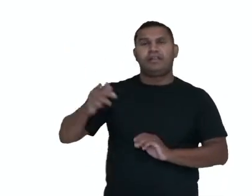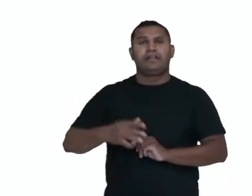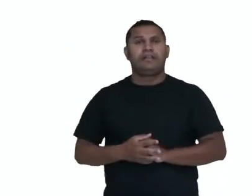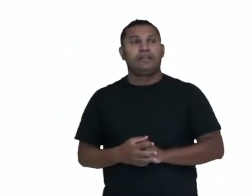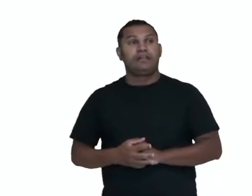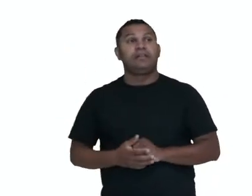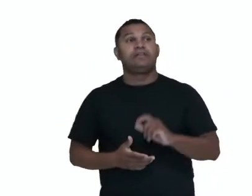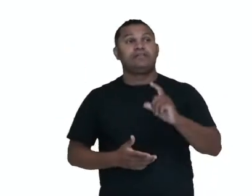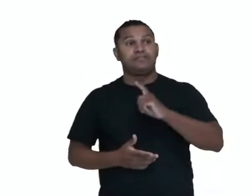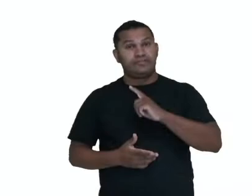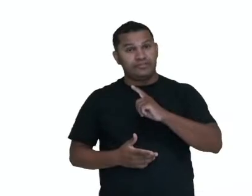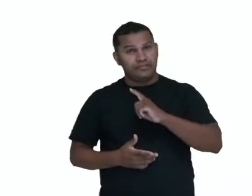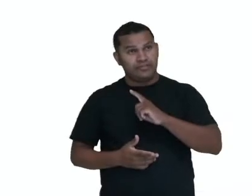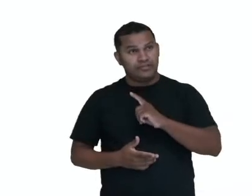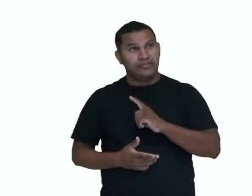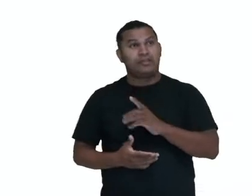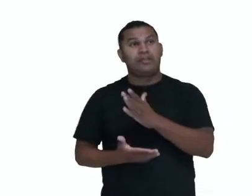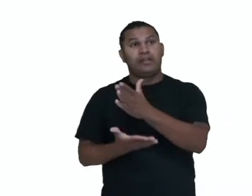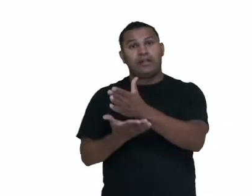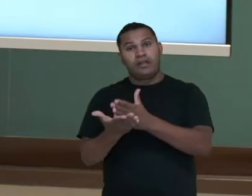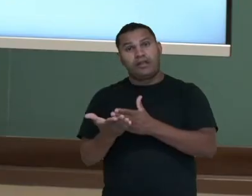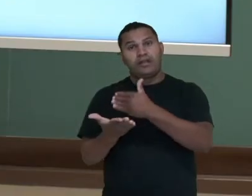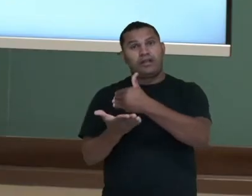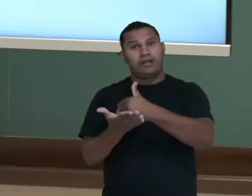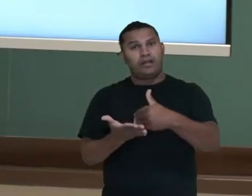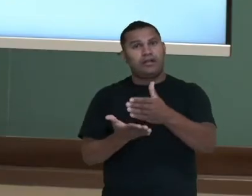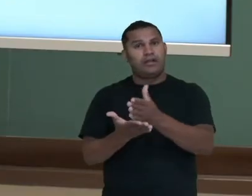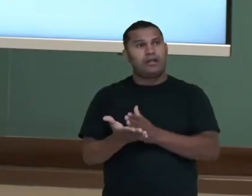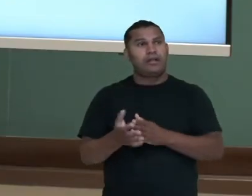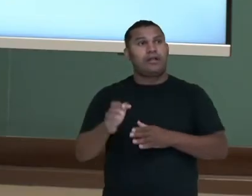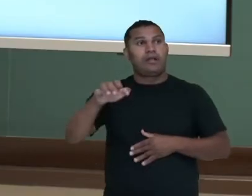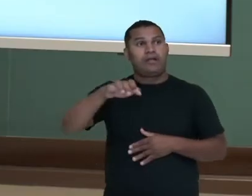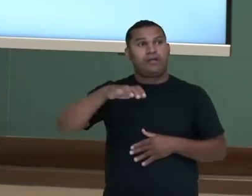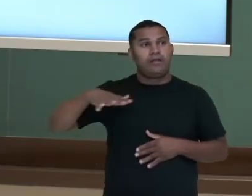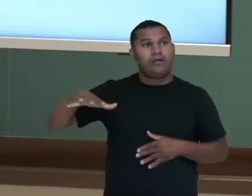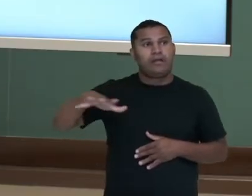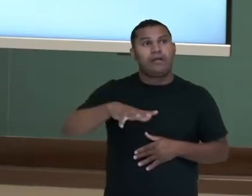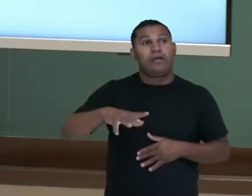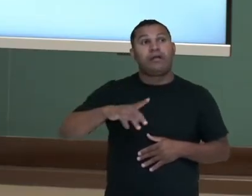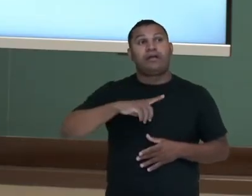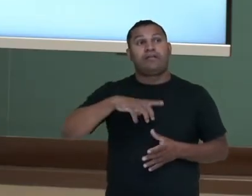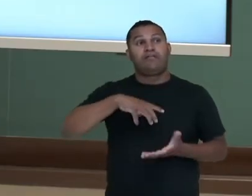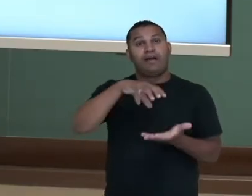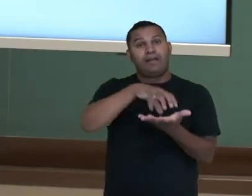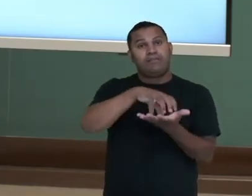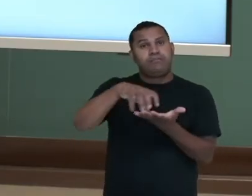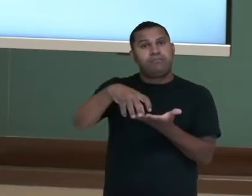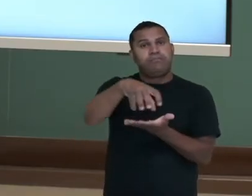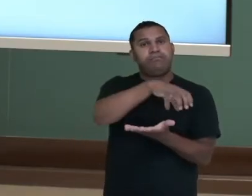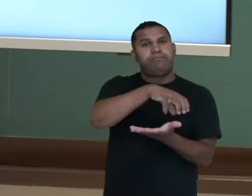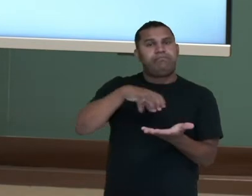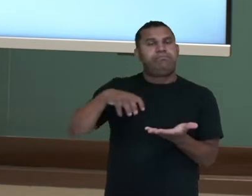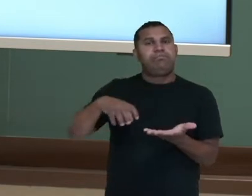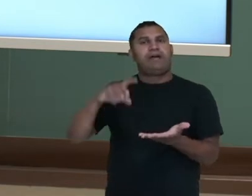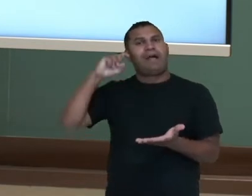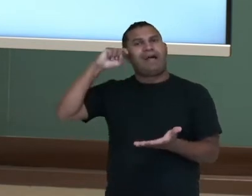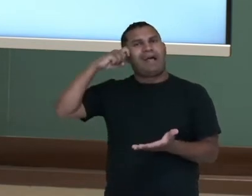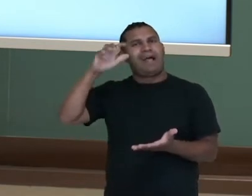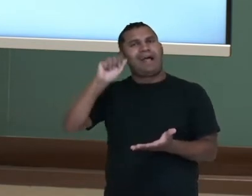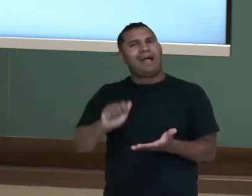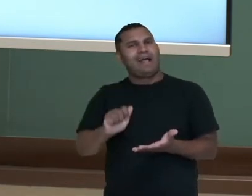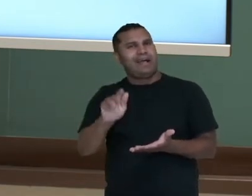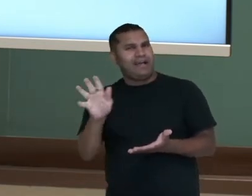centenas na África e não ao continente. Então vamos lá de novo, pessoal. Não é correto dizer que os